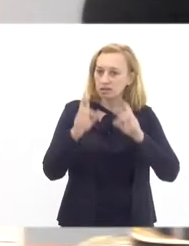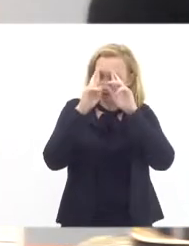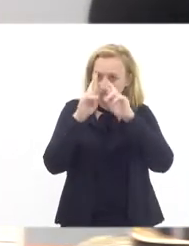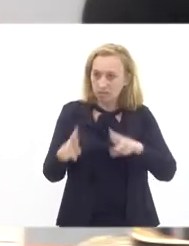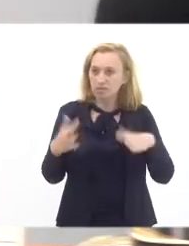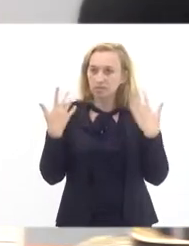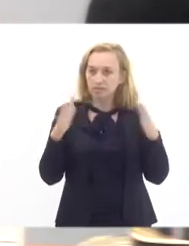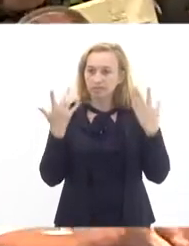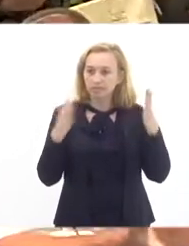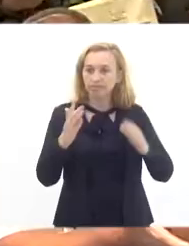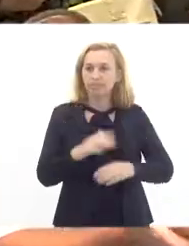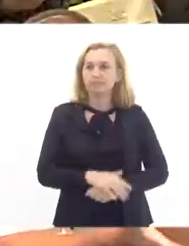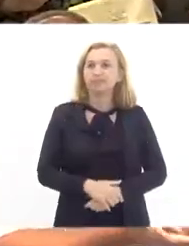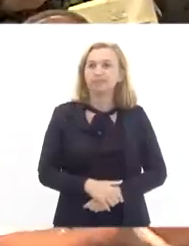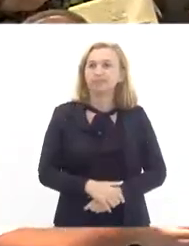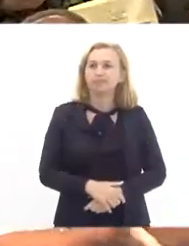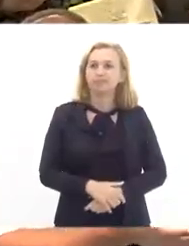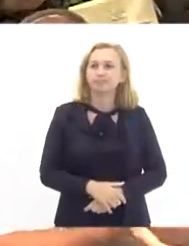parabéns.